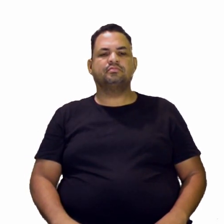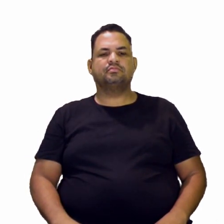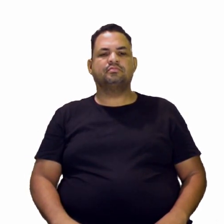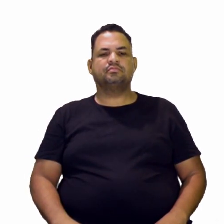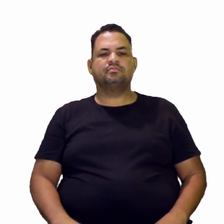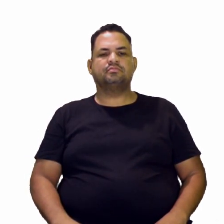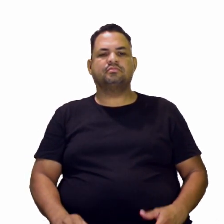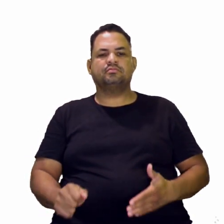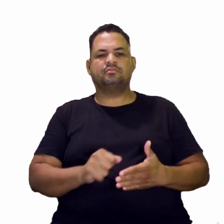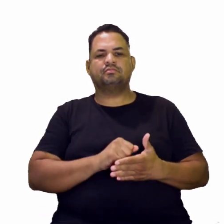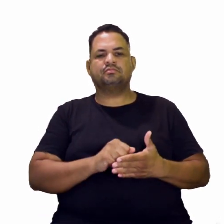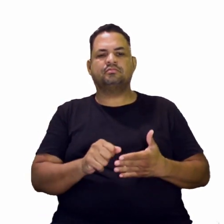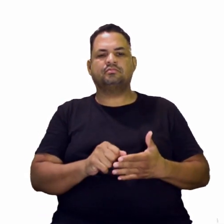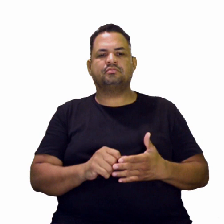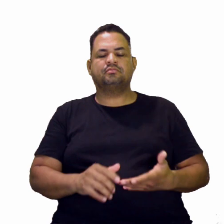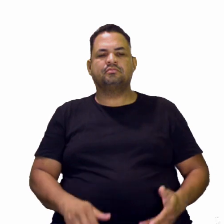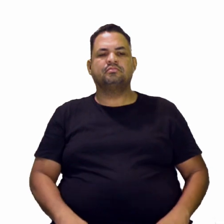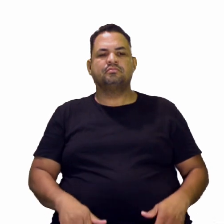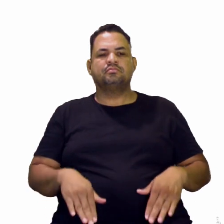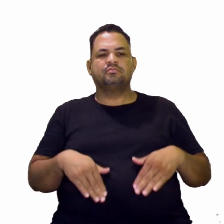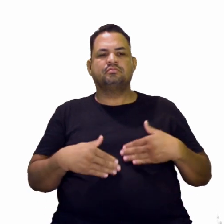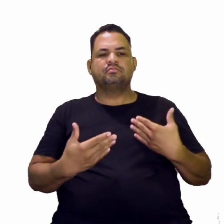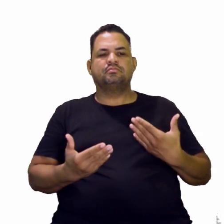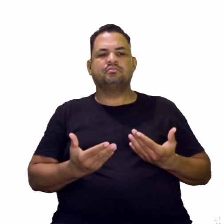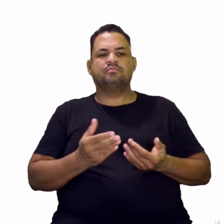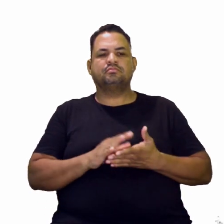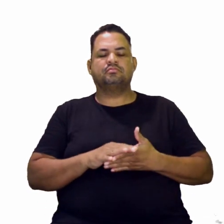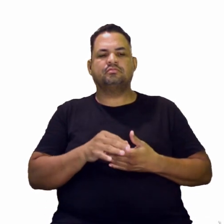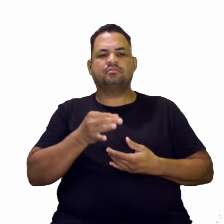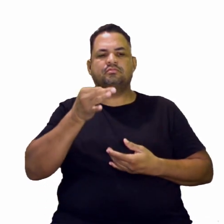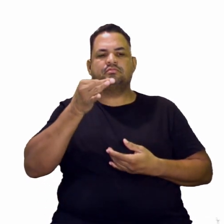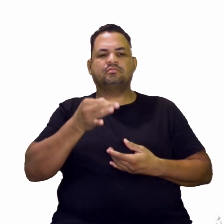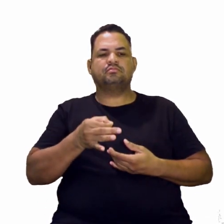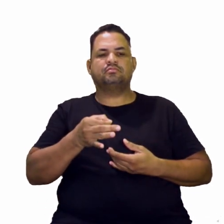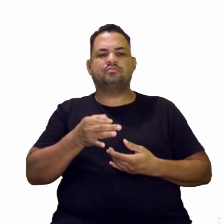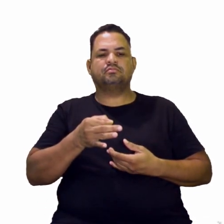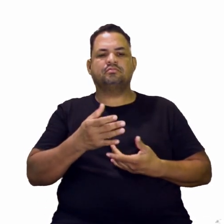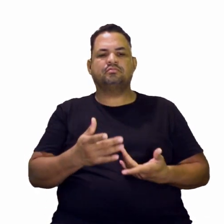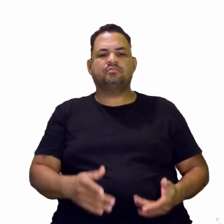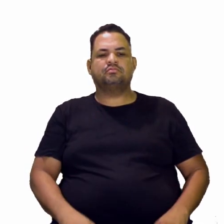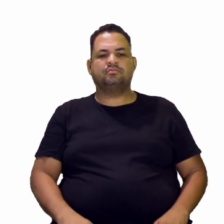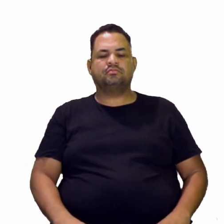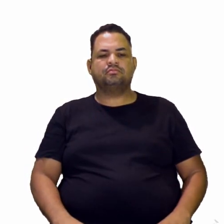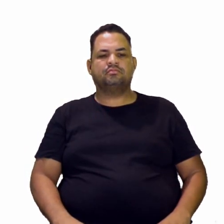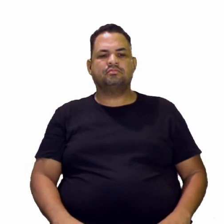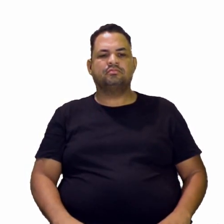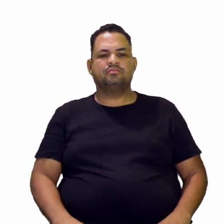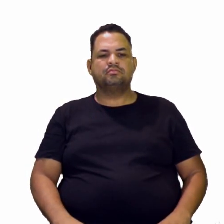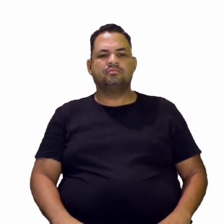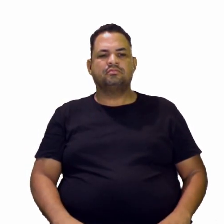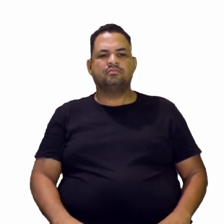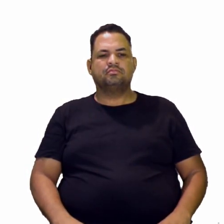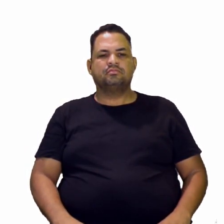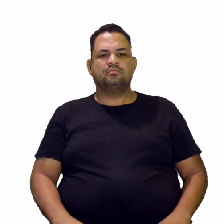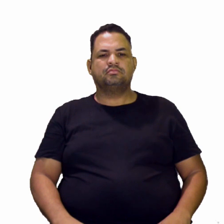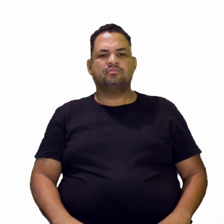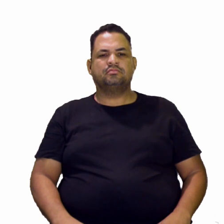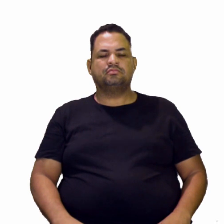tá? A gente sabendo disso, vamos ver qual que está escrito corretamente, né? Essa aqui,